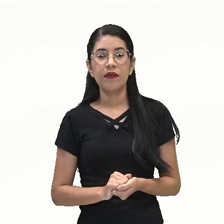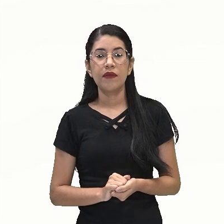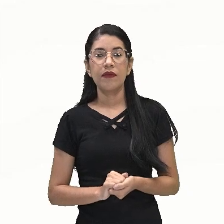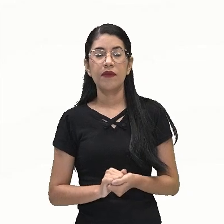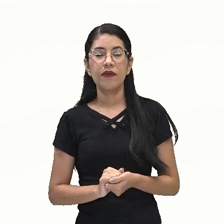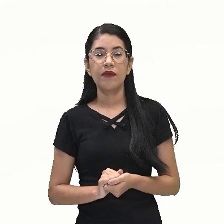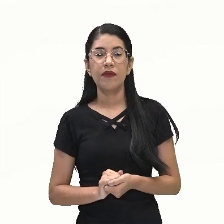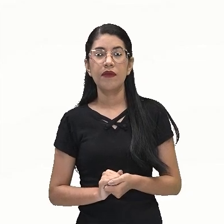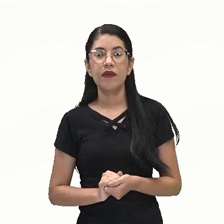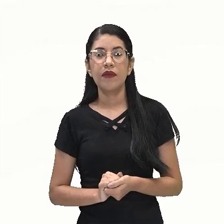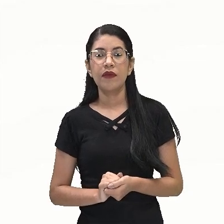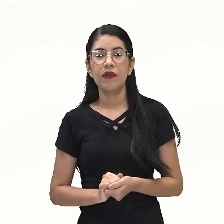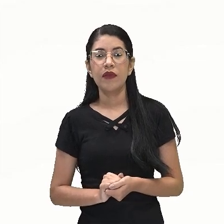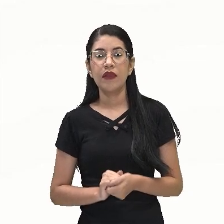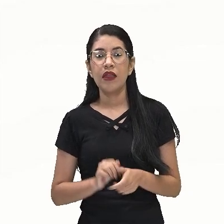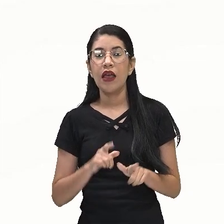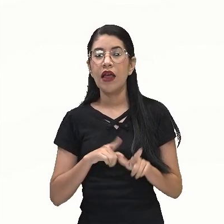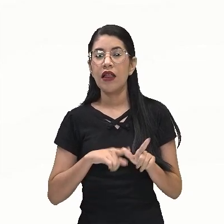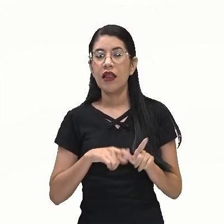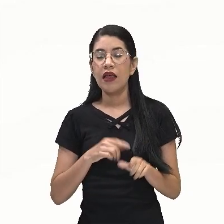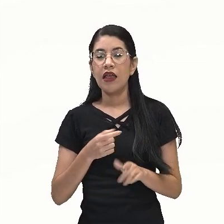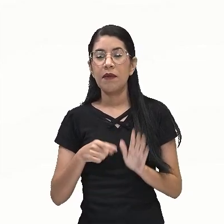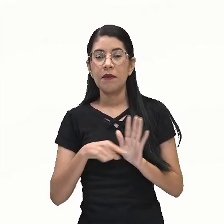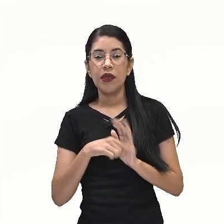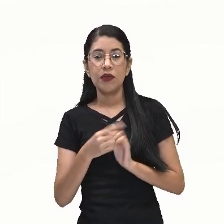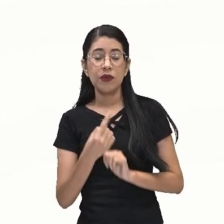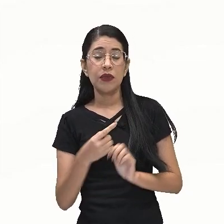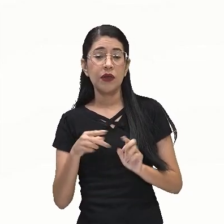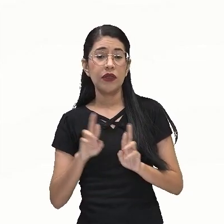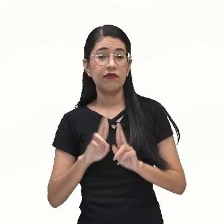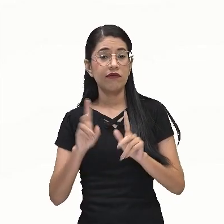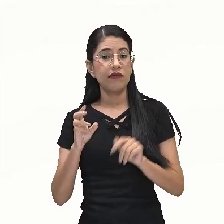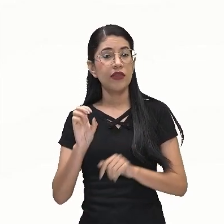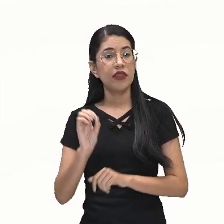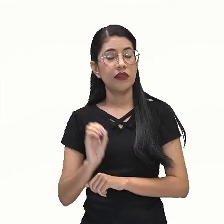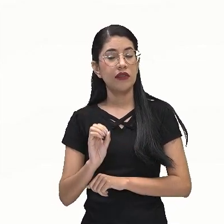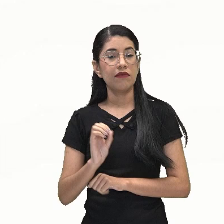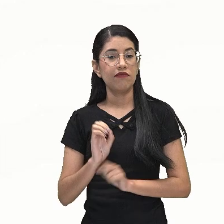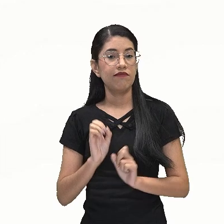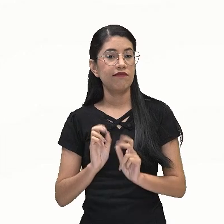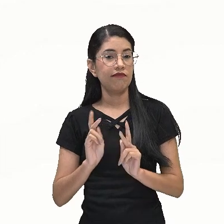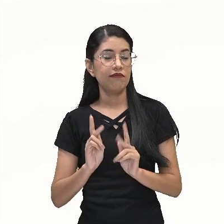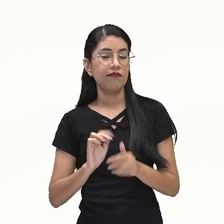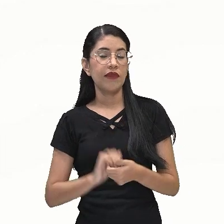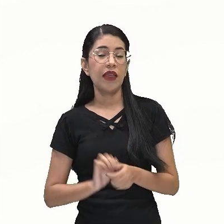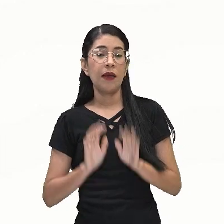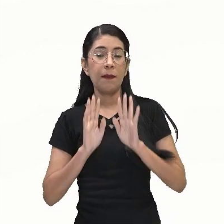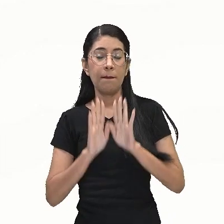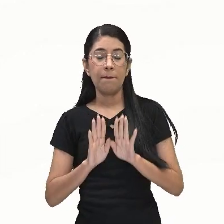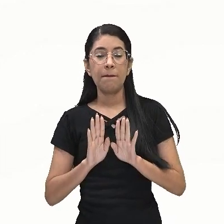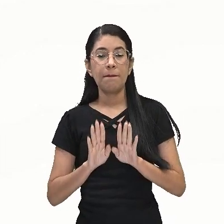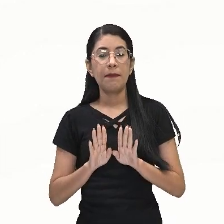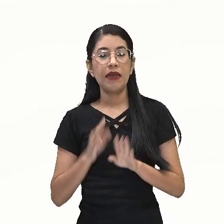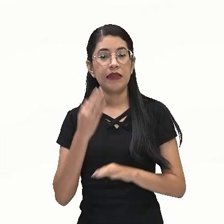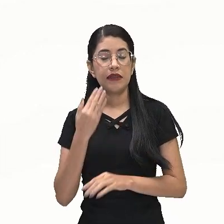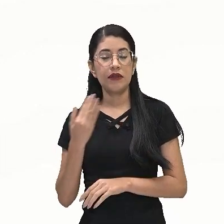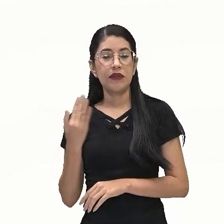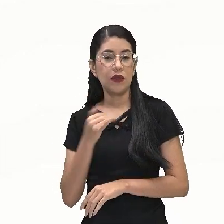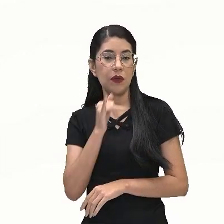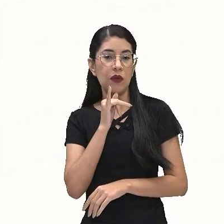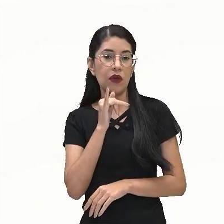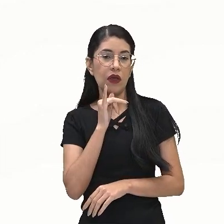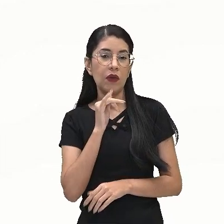meu coeficiente aqui, ó, é -1, então -1 é diferente de 0. E aqui, né, claro, o